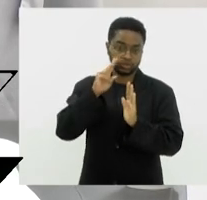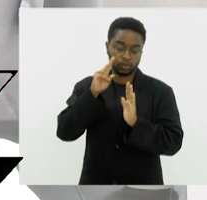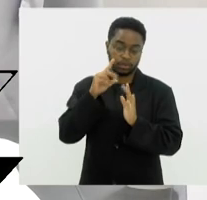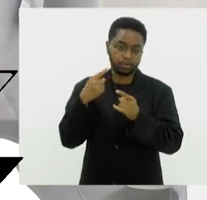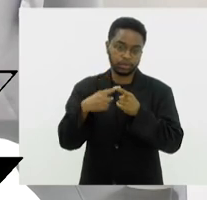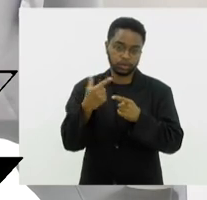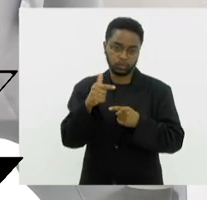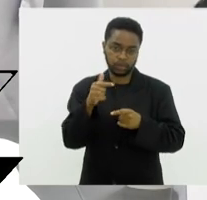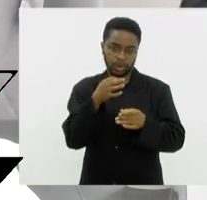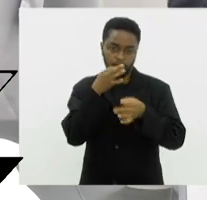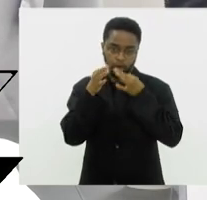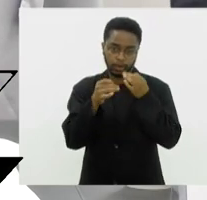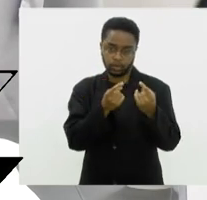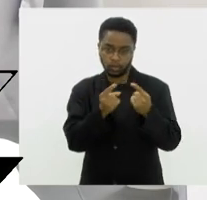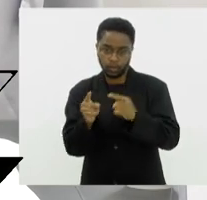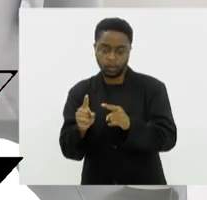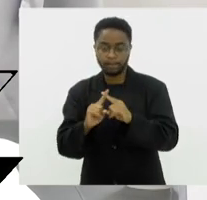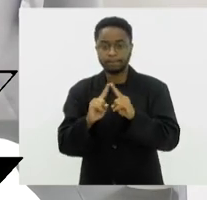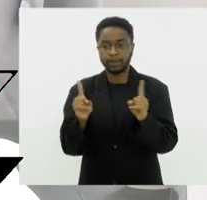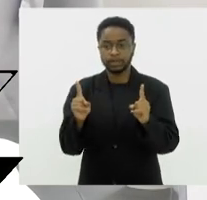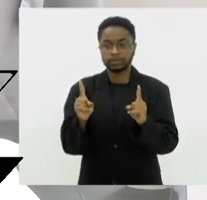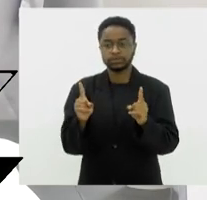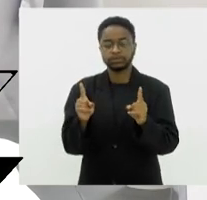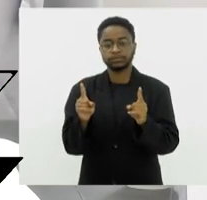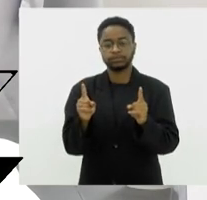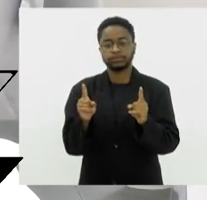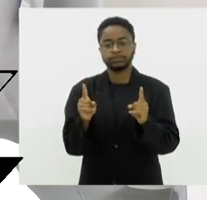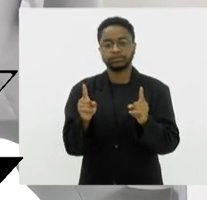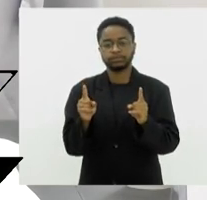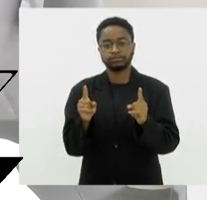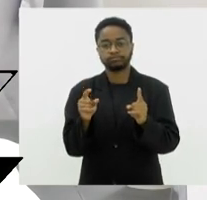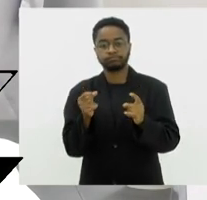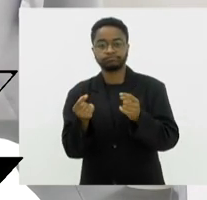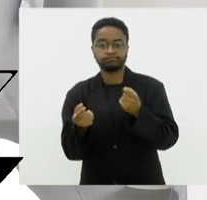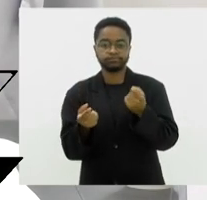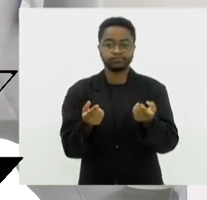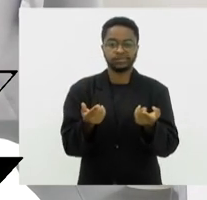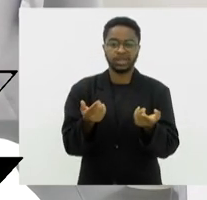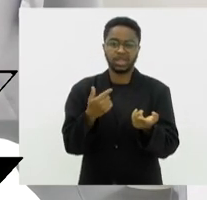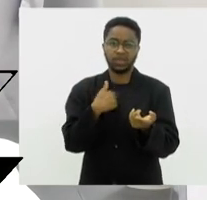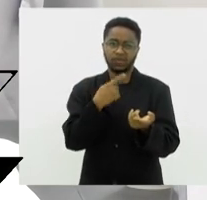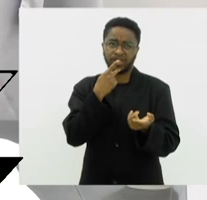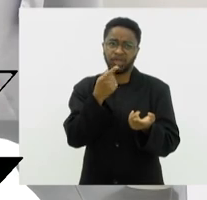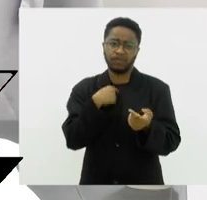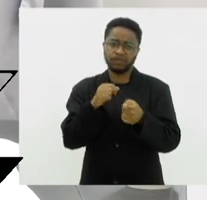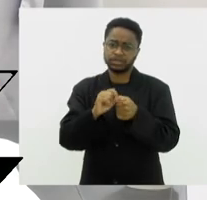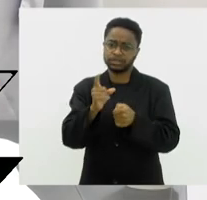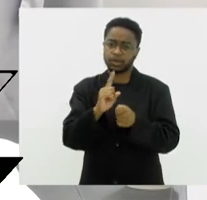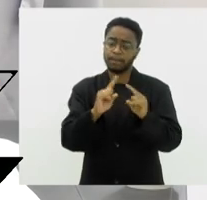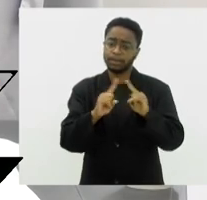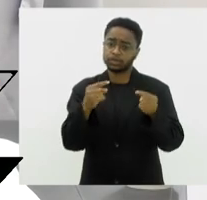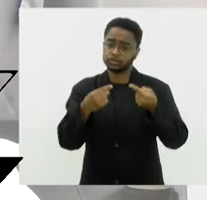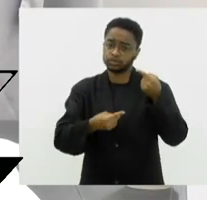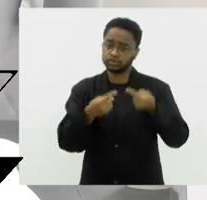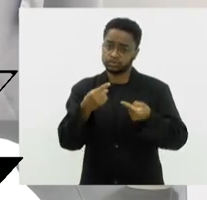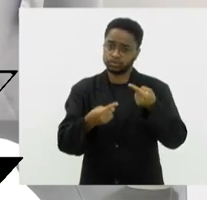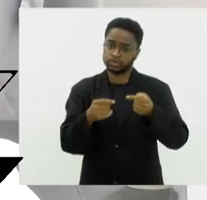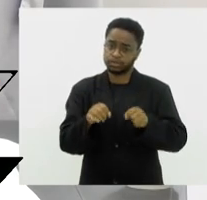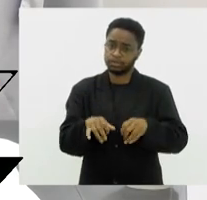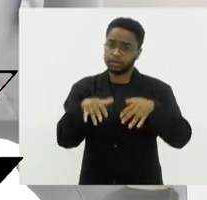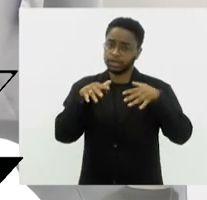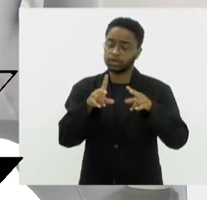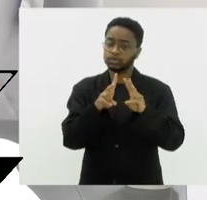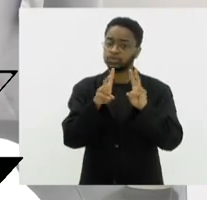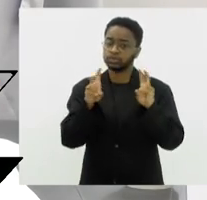não há argumentos, mas o que me permito, eventualmente, não estou dizendo que vá fazer, mas eventualmente em plenário discutir, é